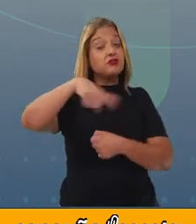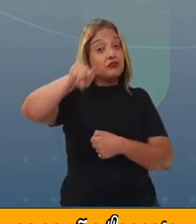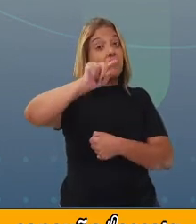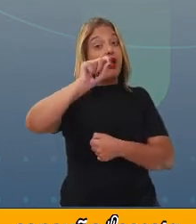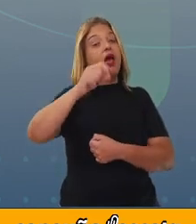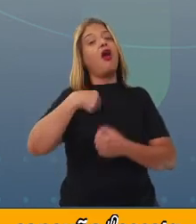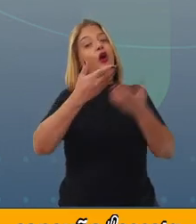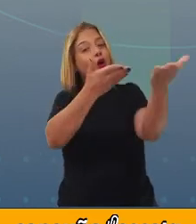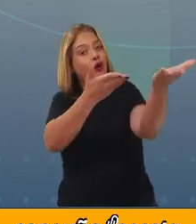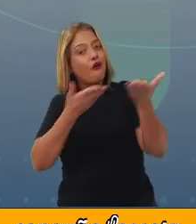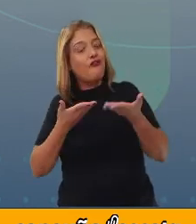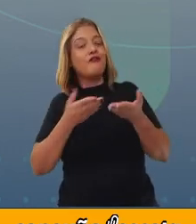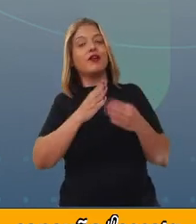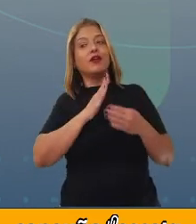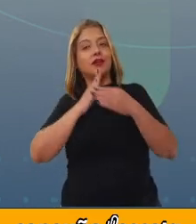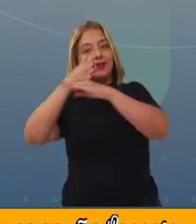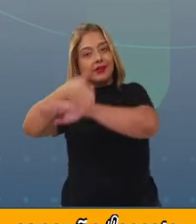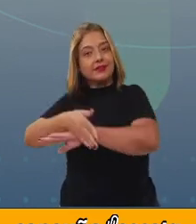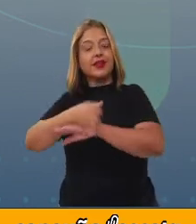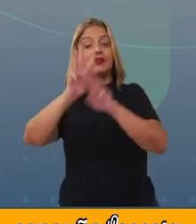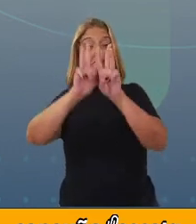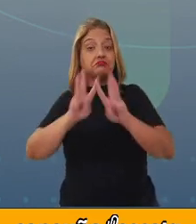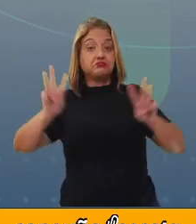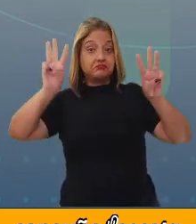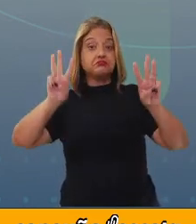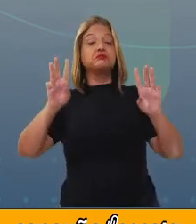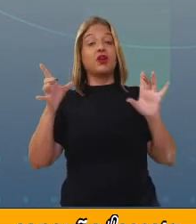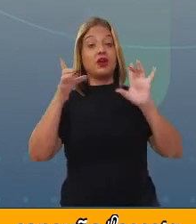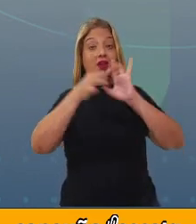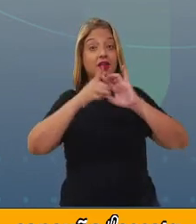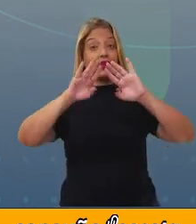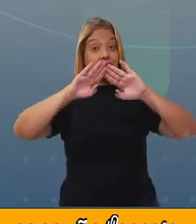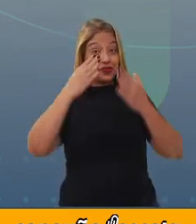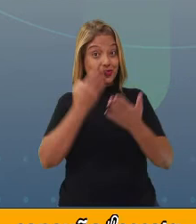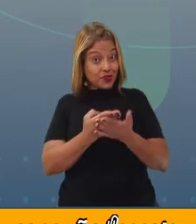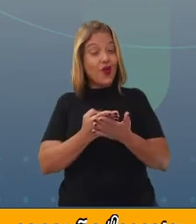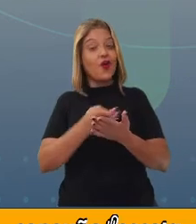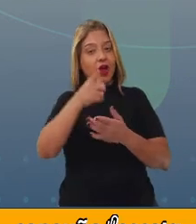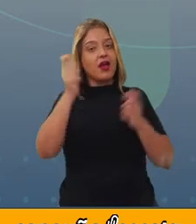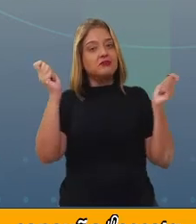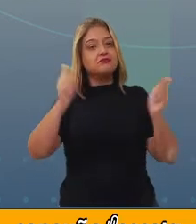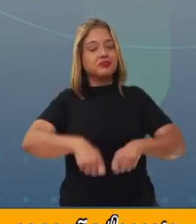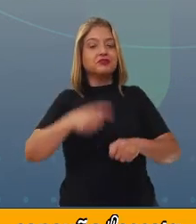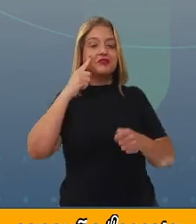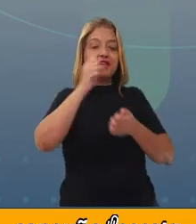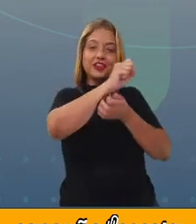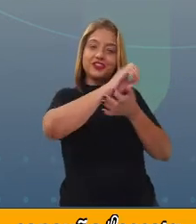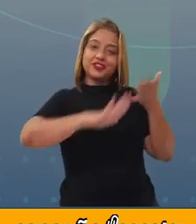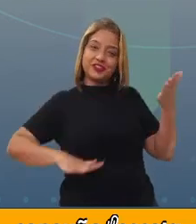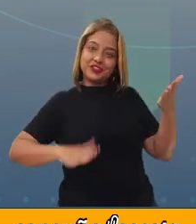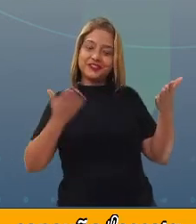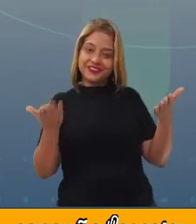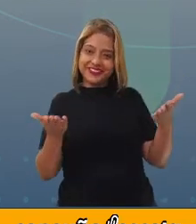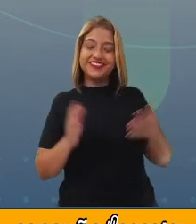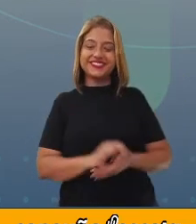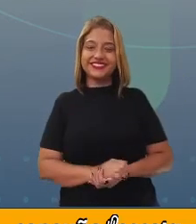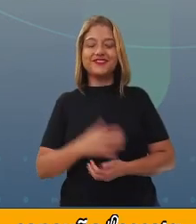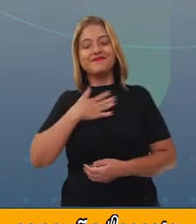para você acessar uma atividade relacionada a esse conteúdo lá no portal Conexão Escola. Foi um